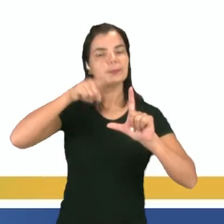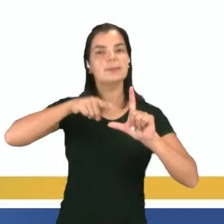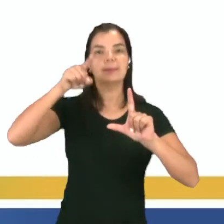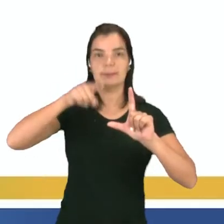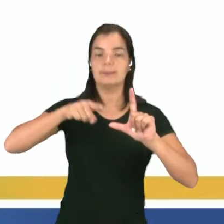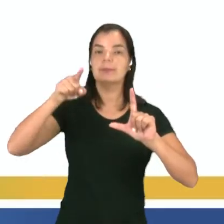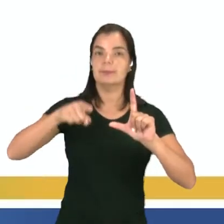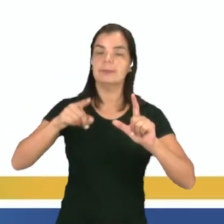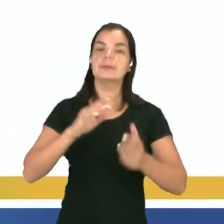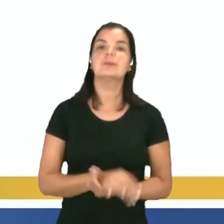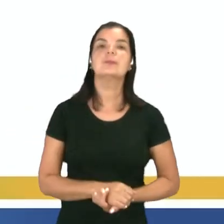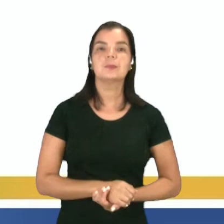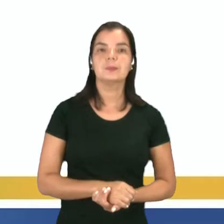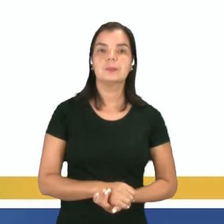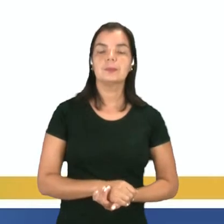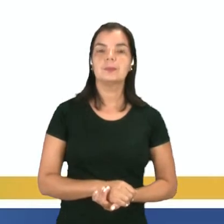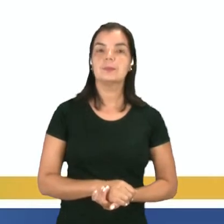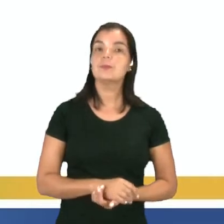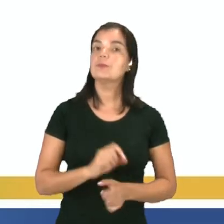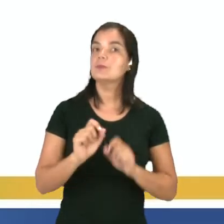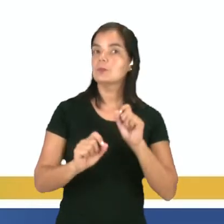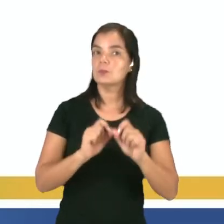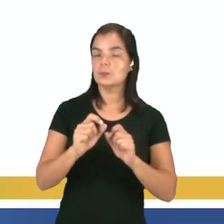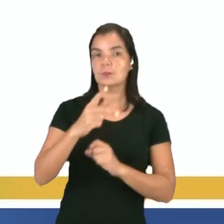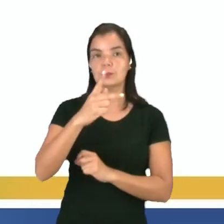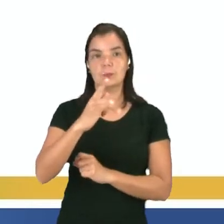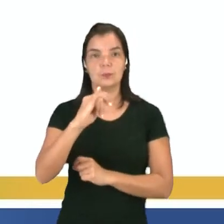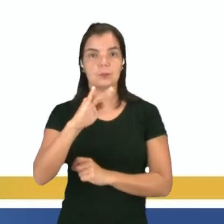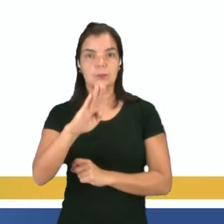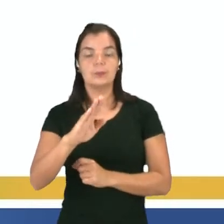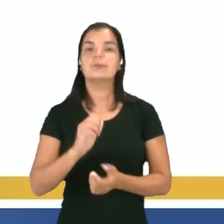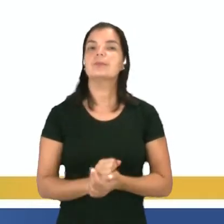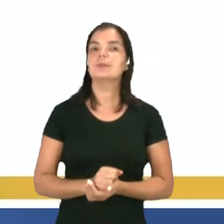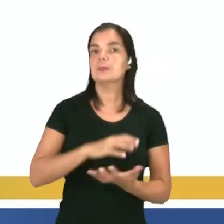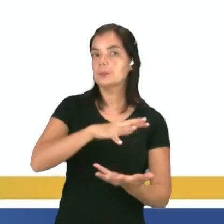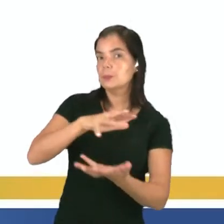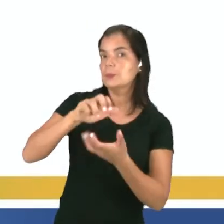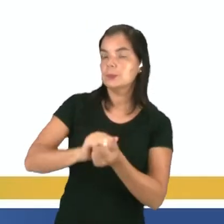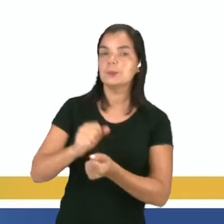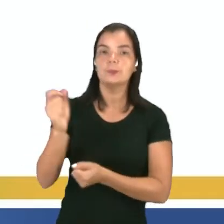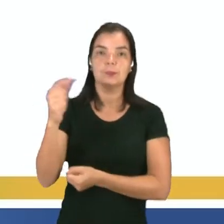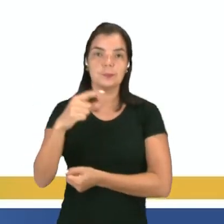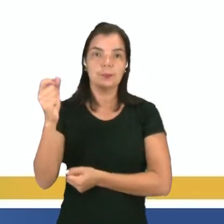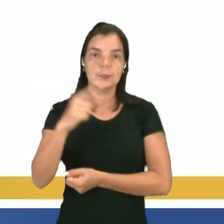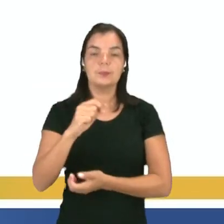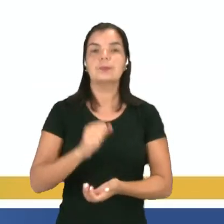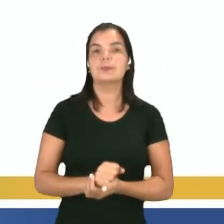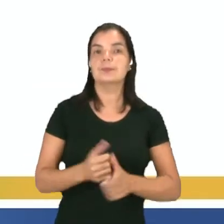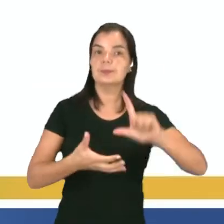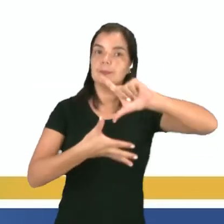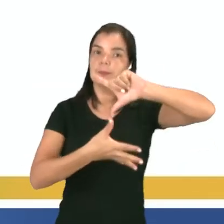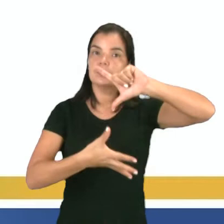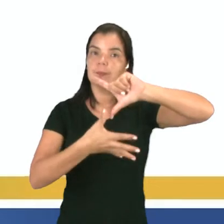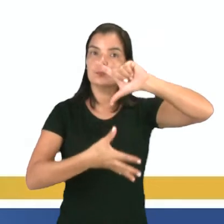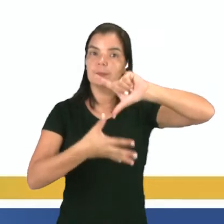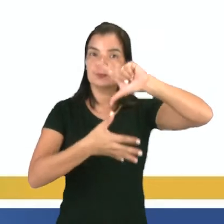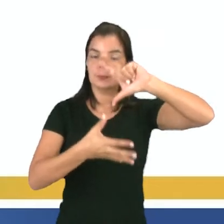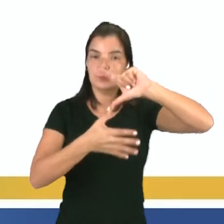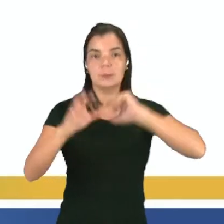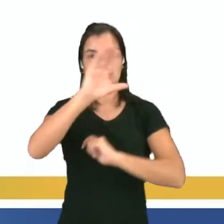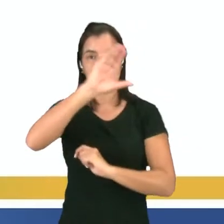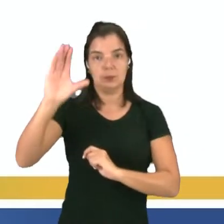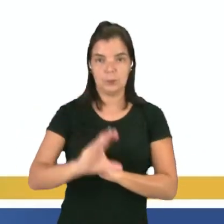de barras com o comportamento do PIB, tanto do mundo em azul, América Latina e Caribe de